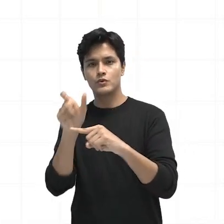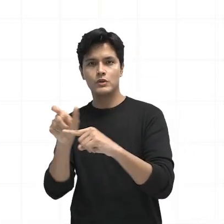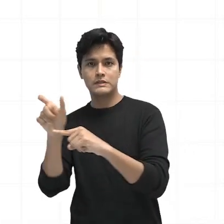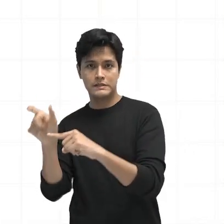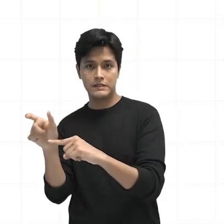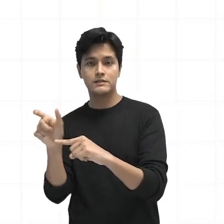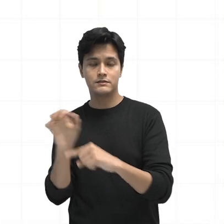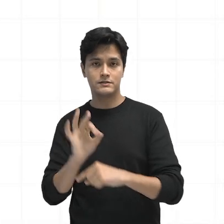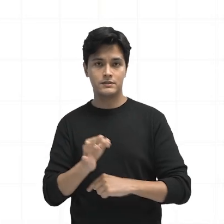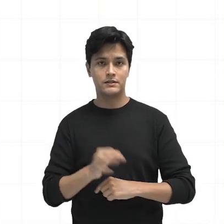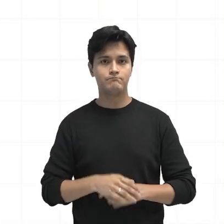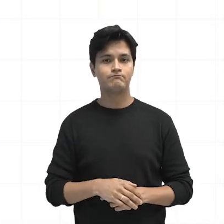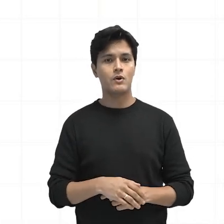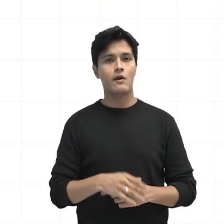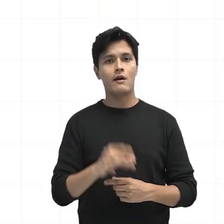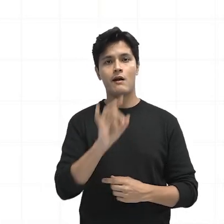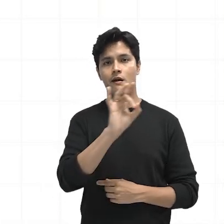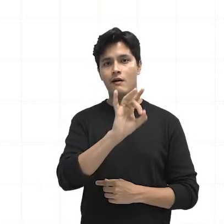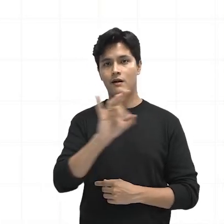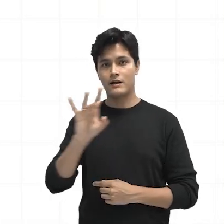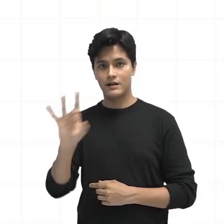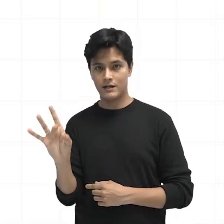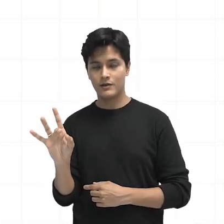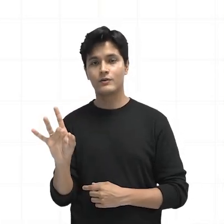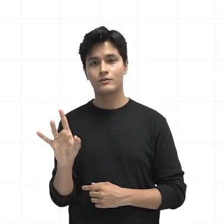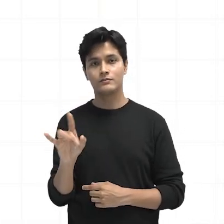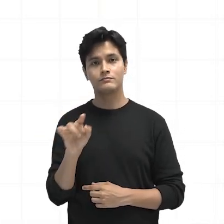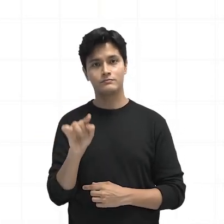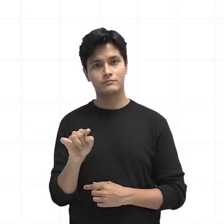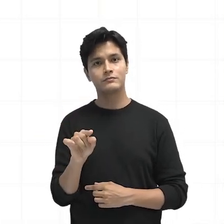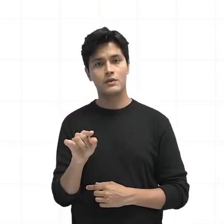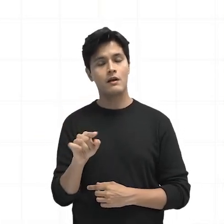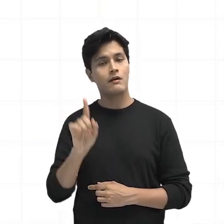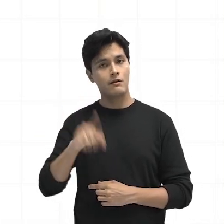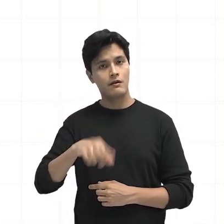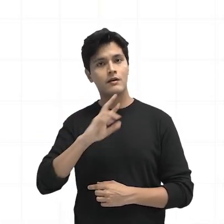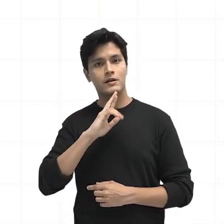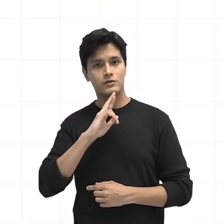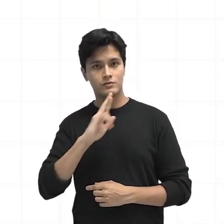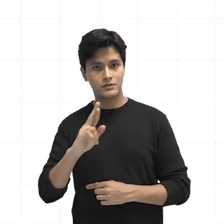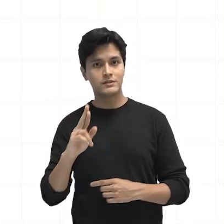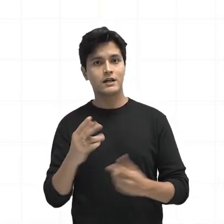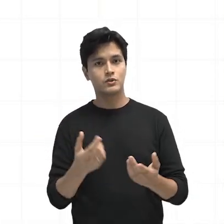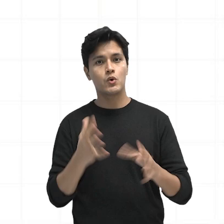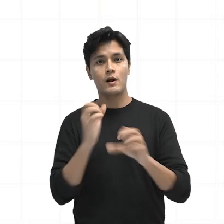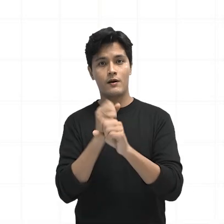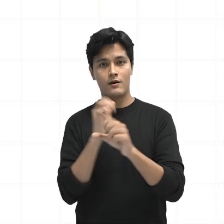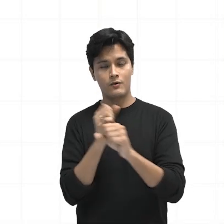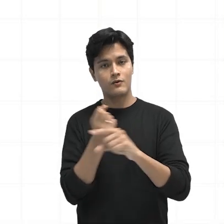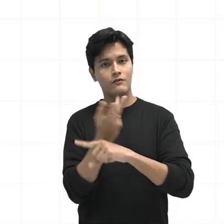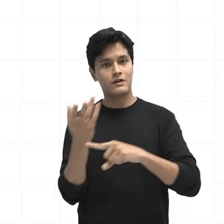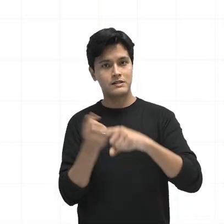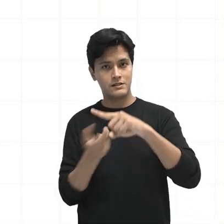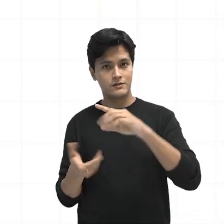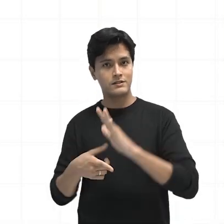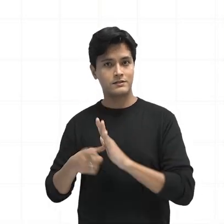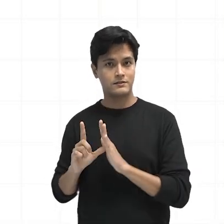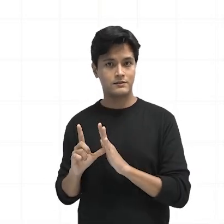dessas parcelas, elas vêm de cada uma dessas frações, ok? Então vamos continuar aqui, ó.